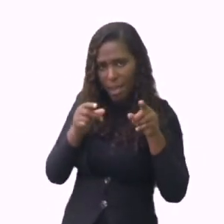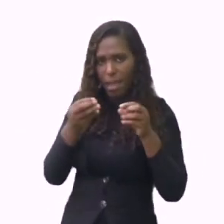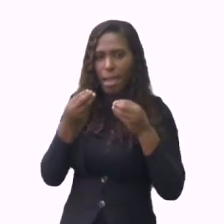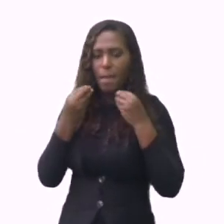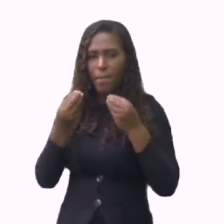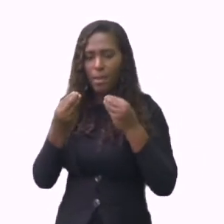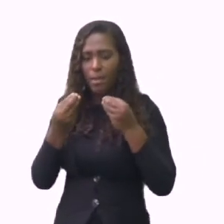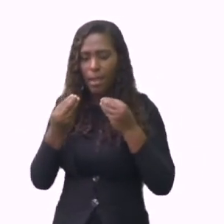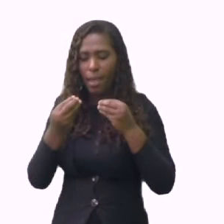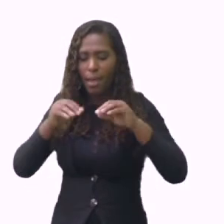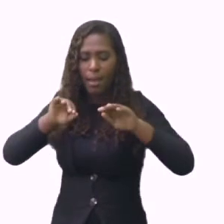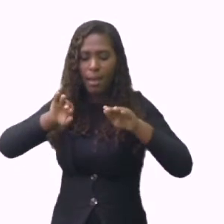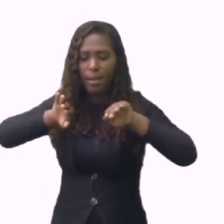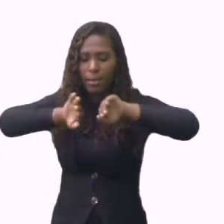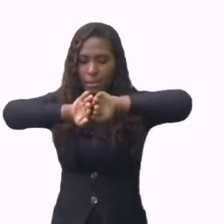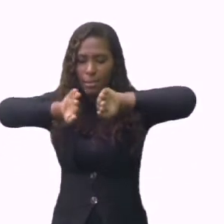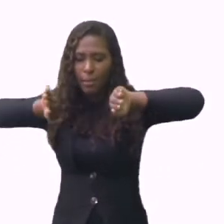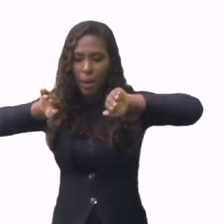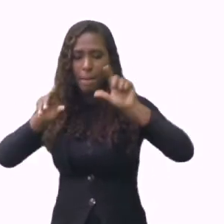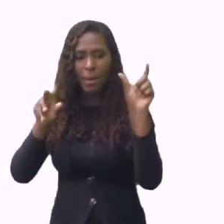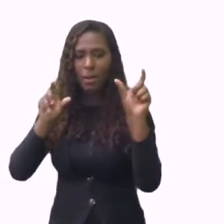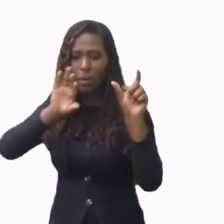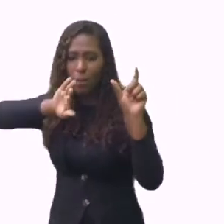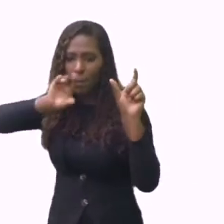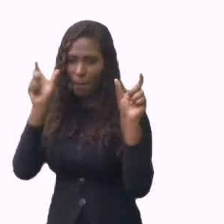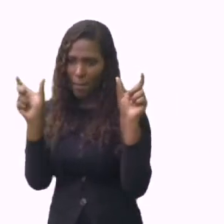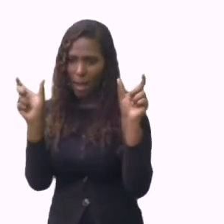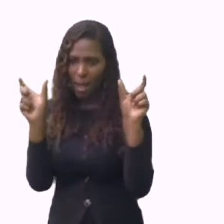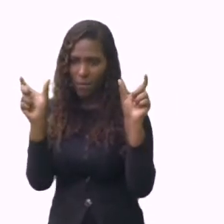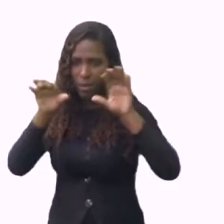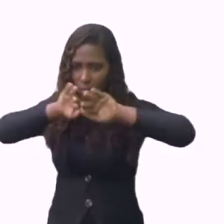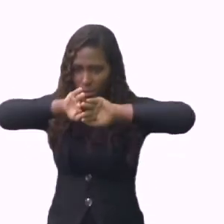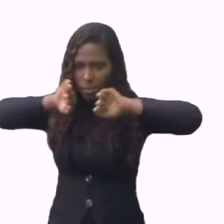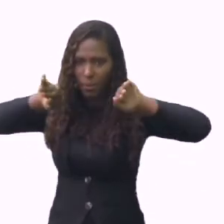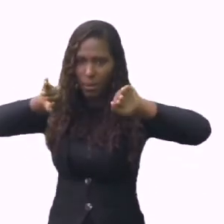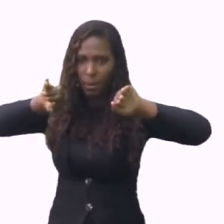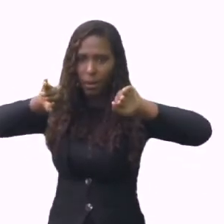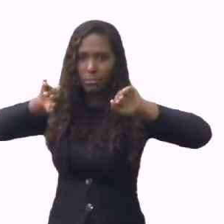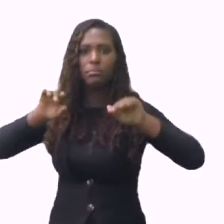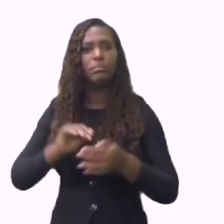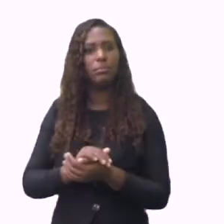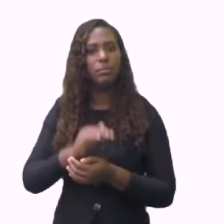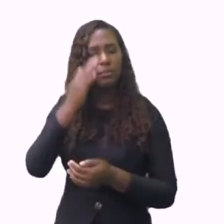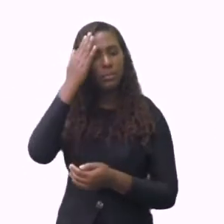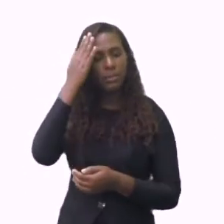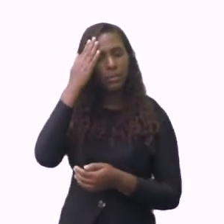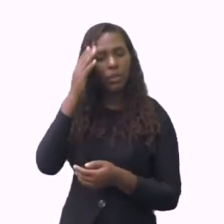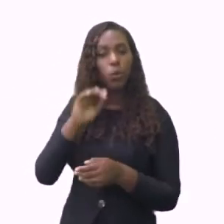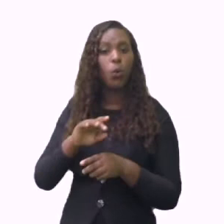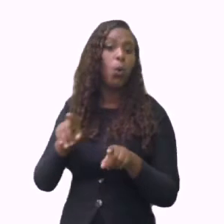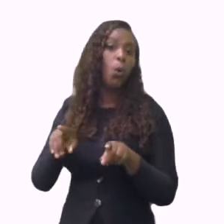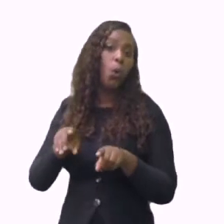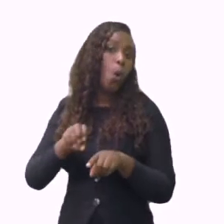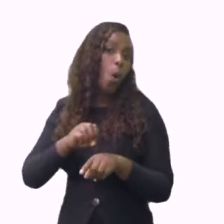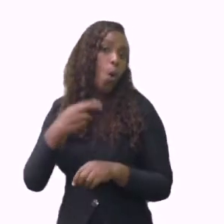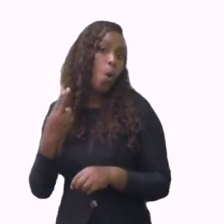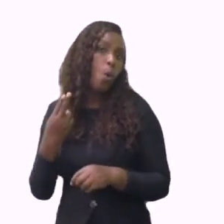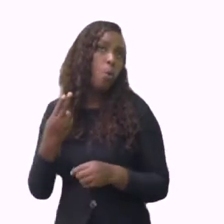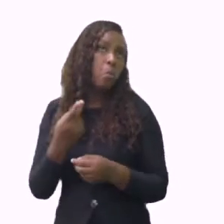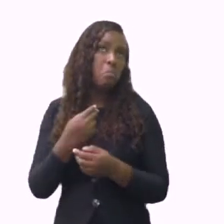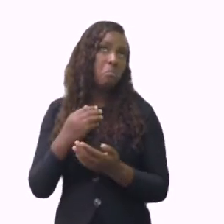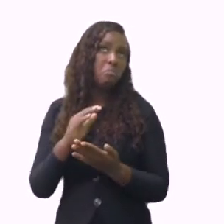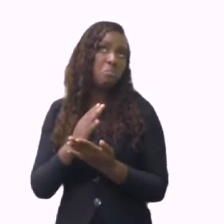separar palavras ou expressões na frase. Então, eu quero separar. É uma coisa totalmente fora daquele contexto que eu preciso